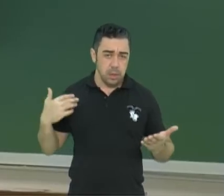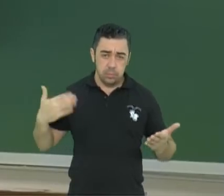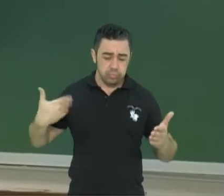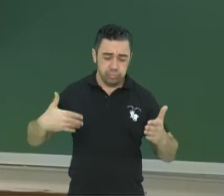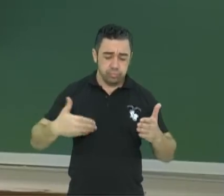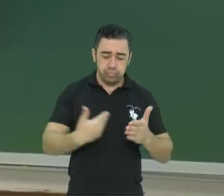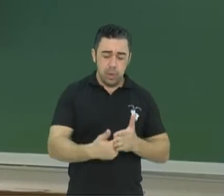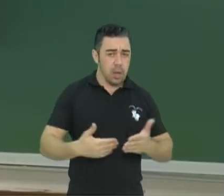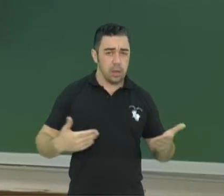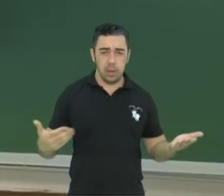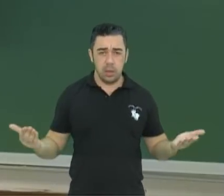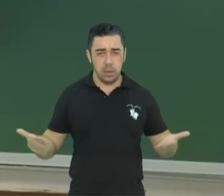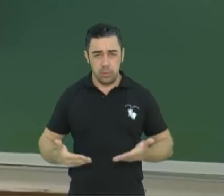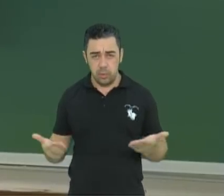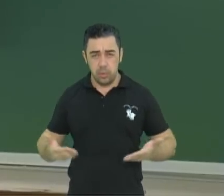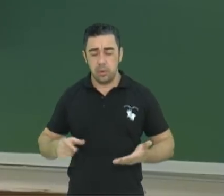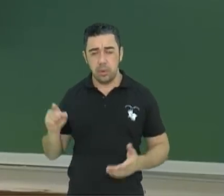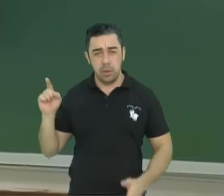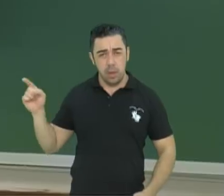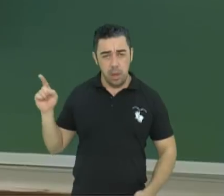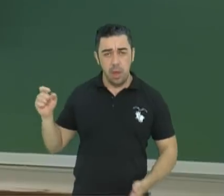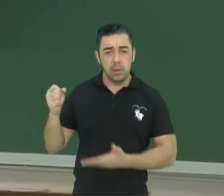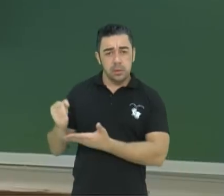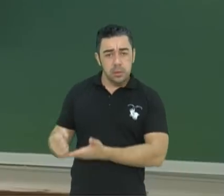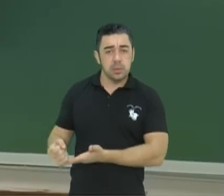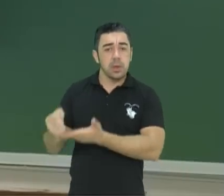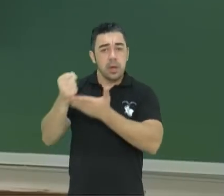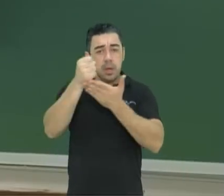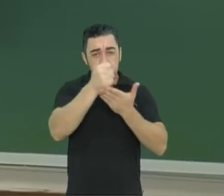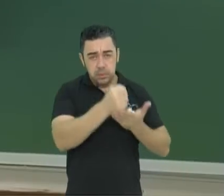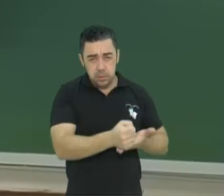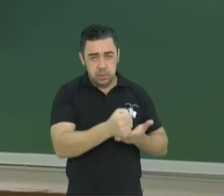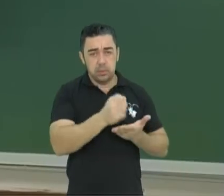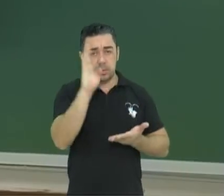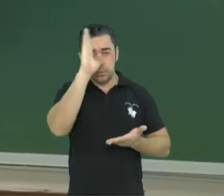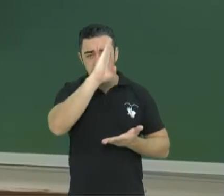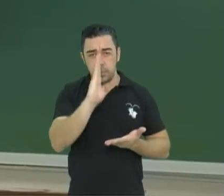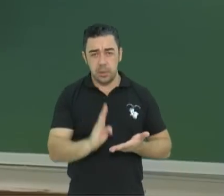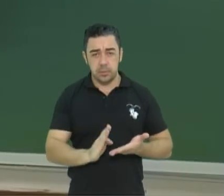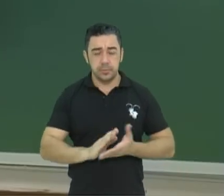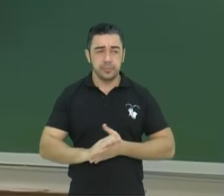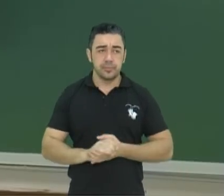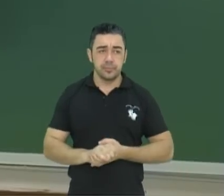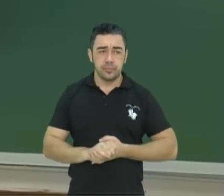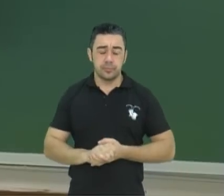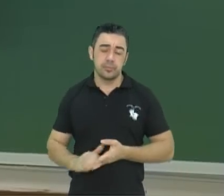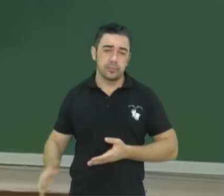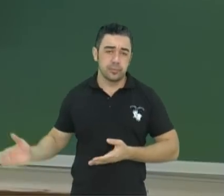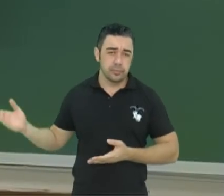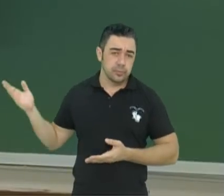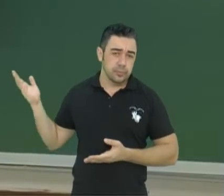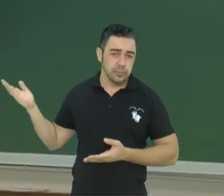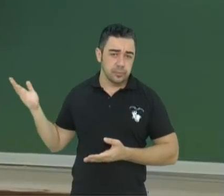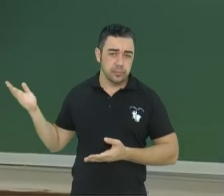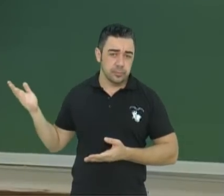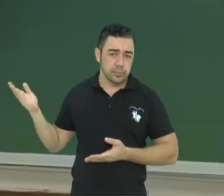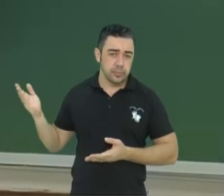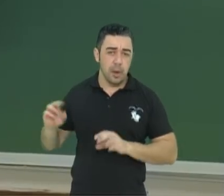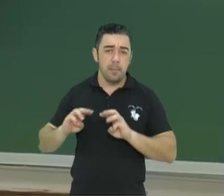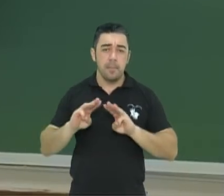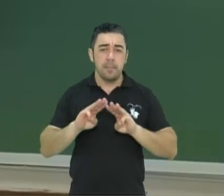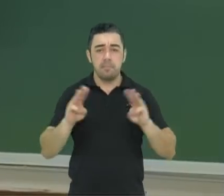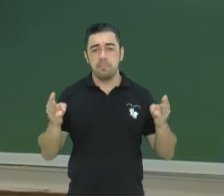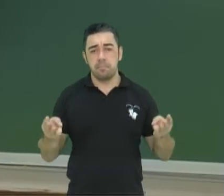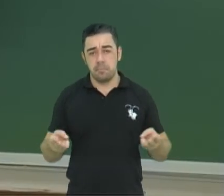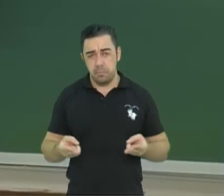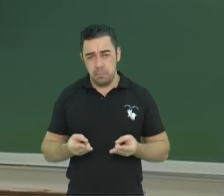que foi trazida por esses africanos que vieram trabalhar como escravos aqui no Brasil. Então aqui o professor traz um mapa para vocês,